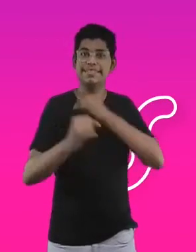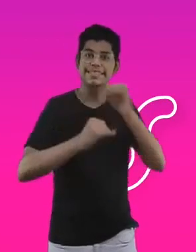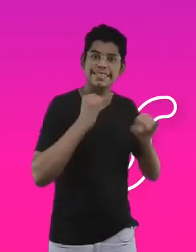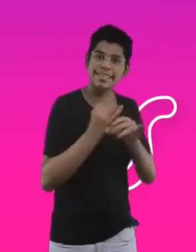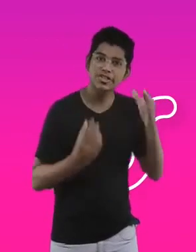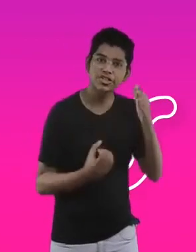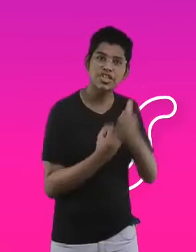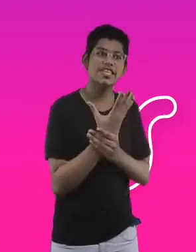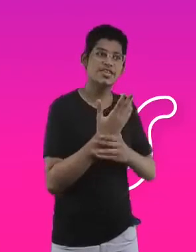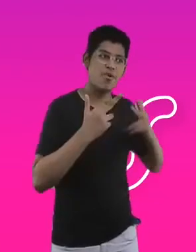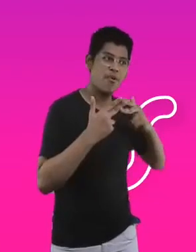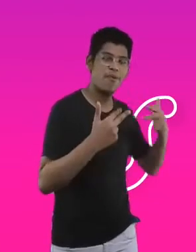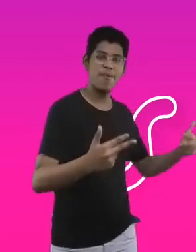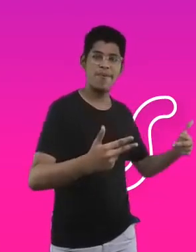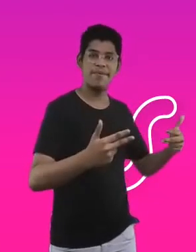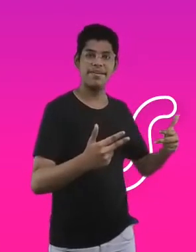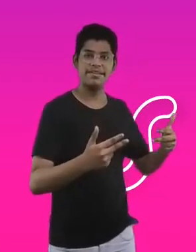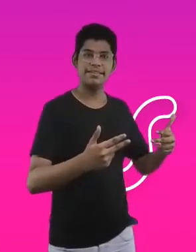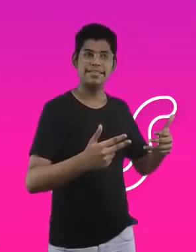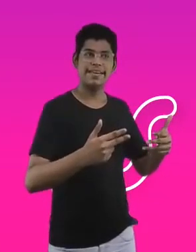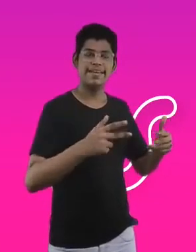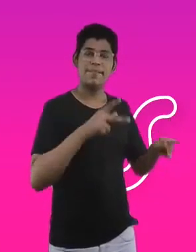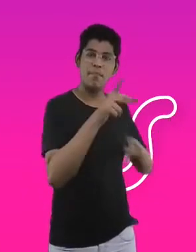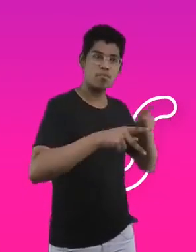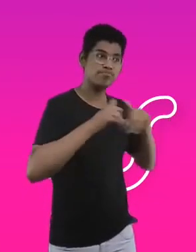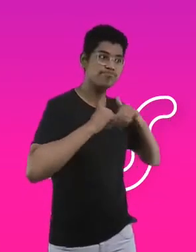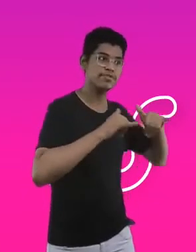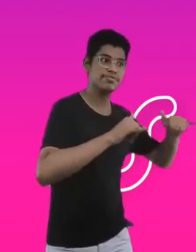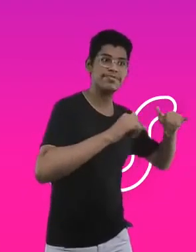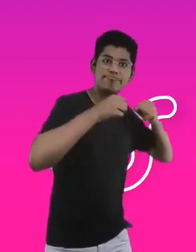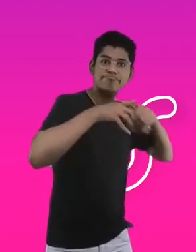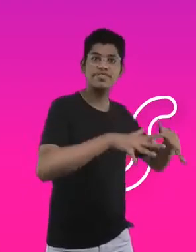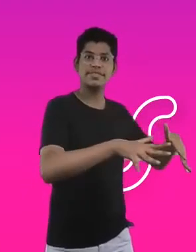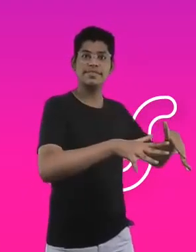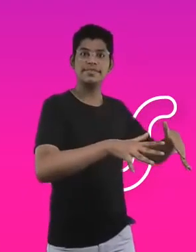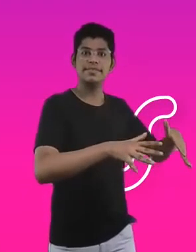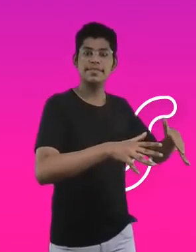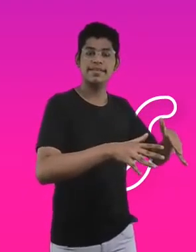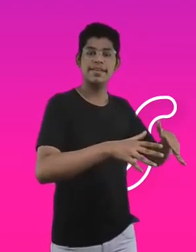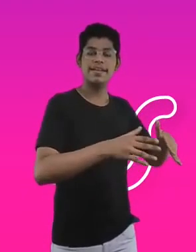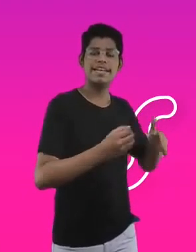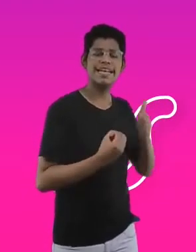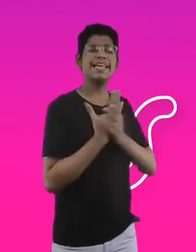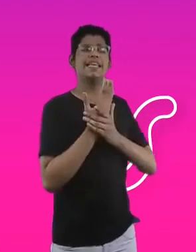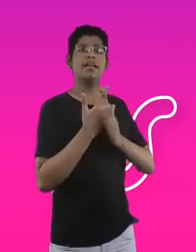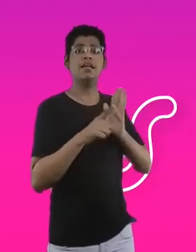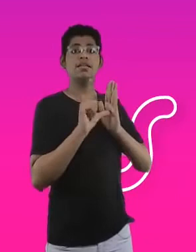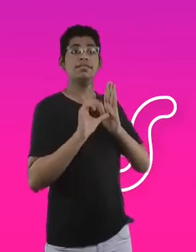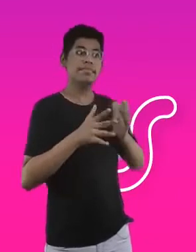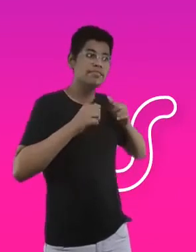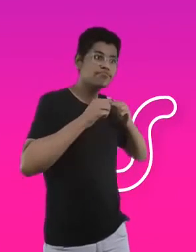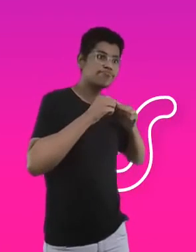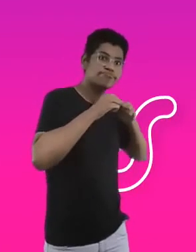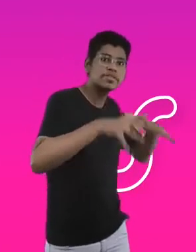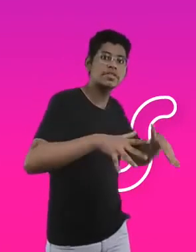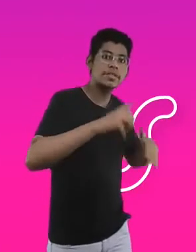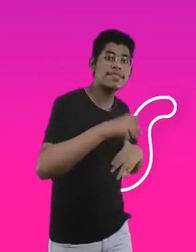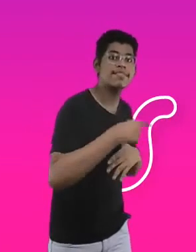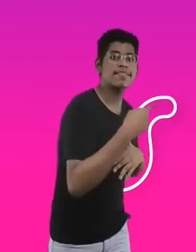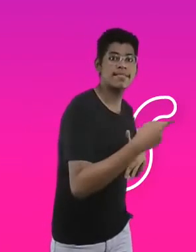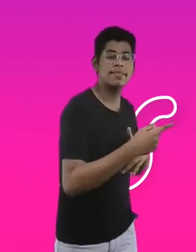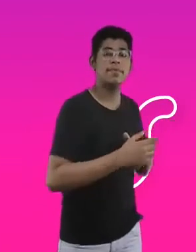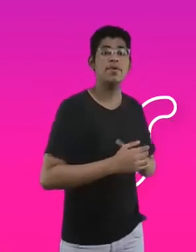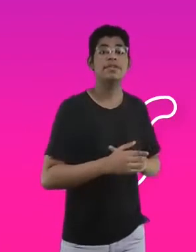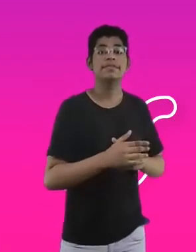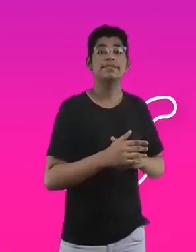ficar mais popular, né, surge antes, mas quando ela começa a ficar um pouco mais popular. Ele decide fazer